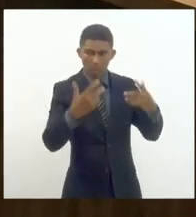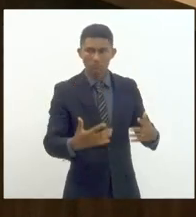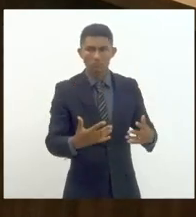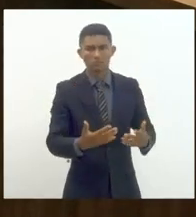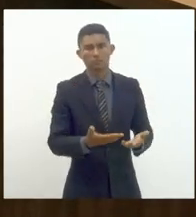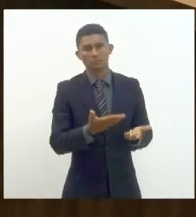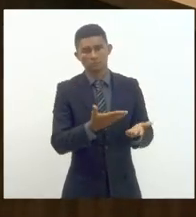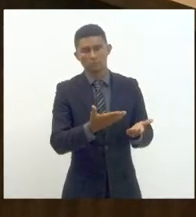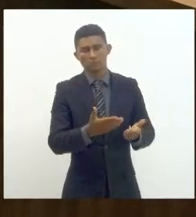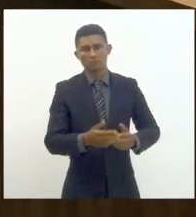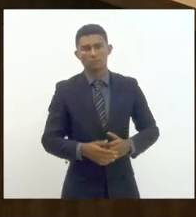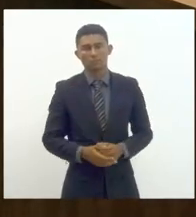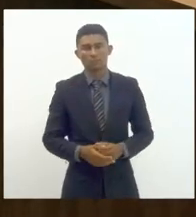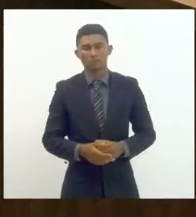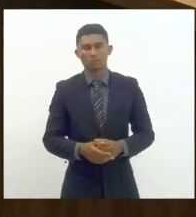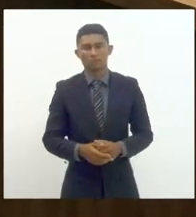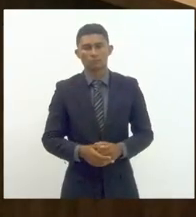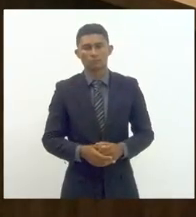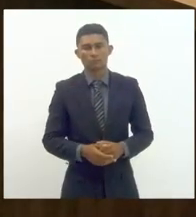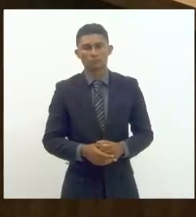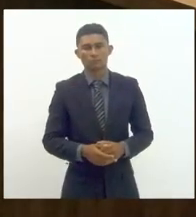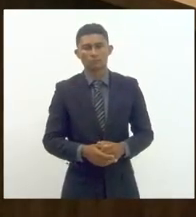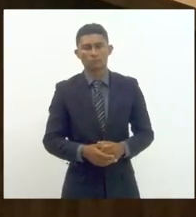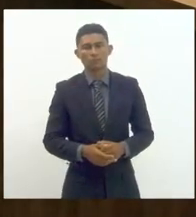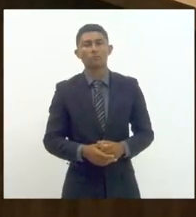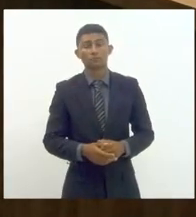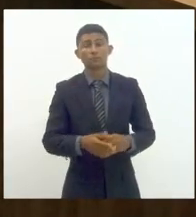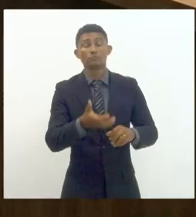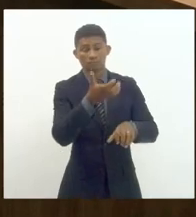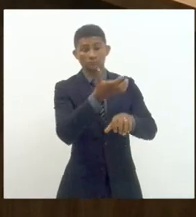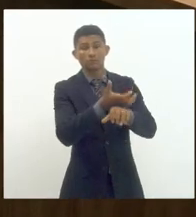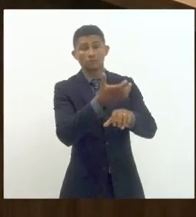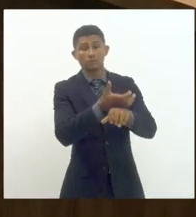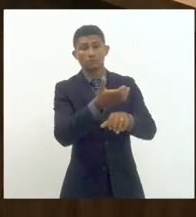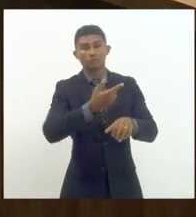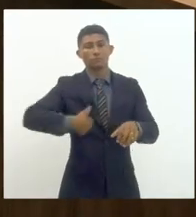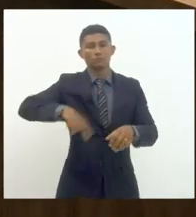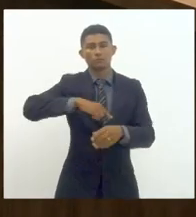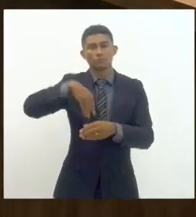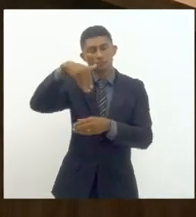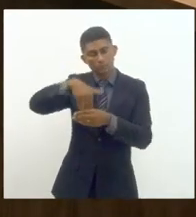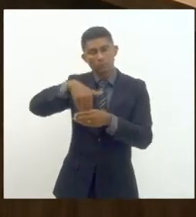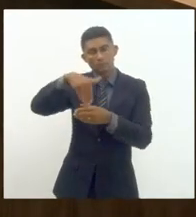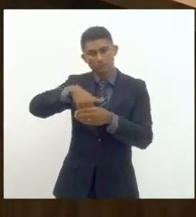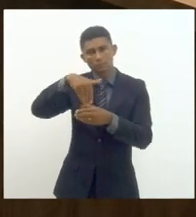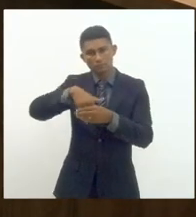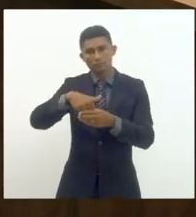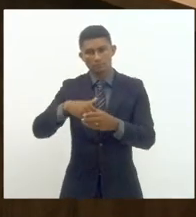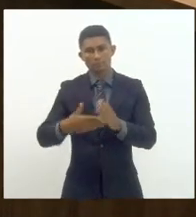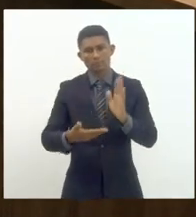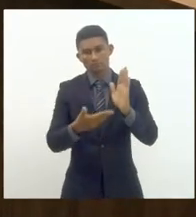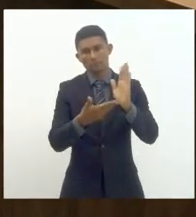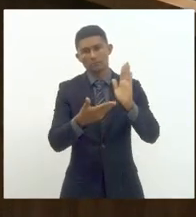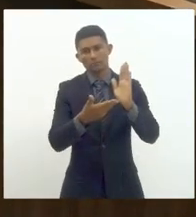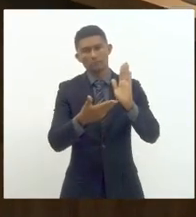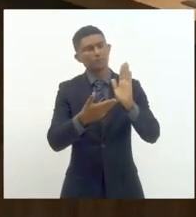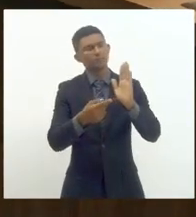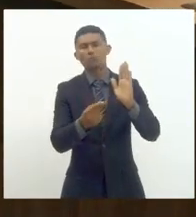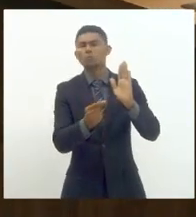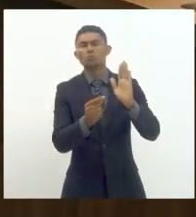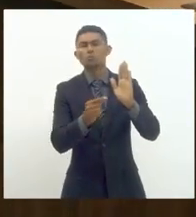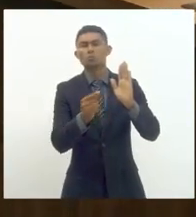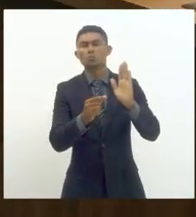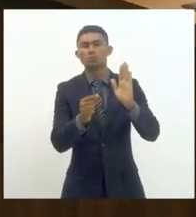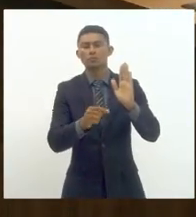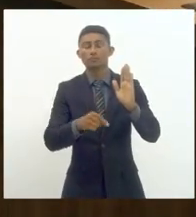Carlos Augusto, em relação à matéria que acabamos de votar, que disciplina